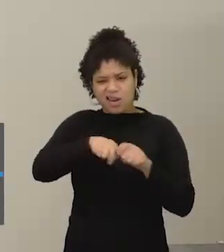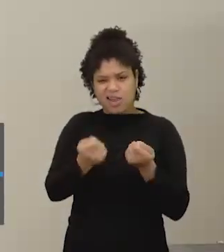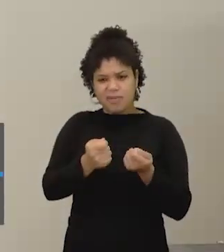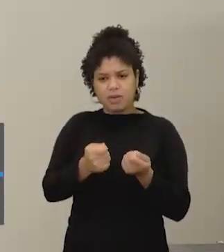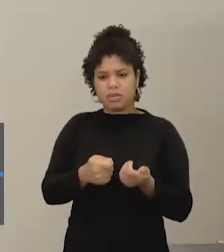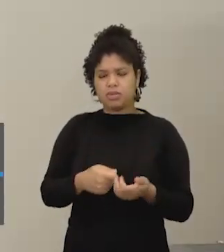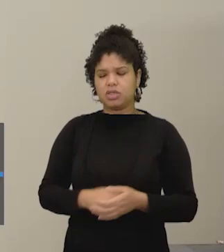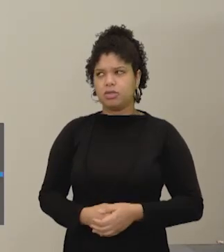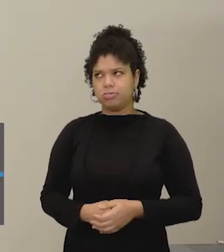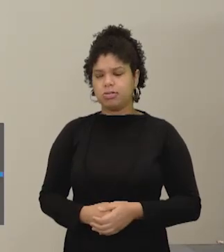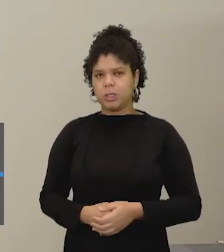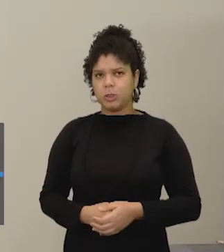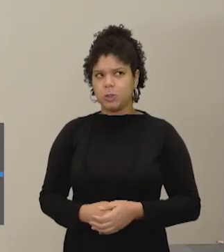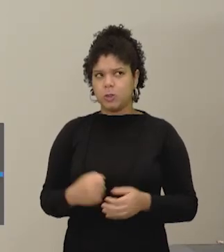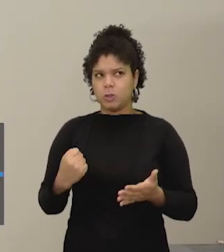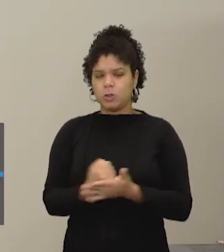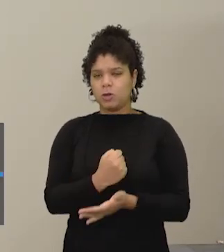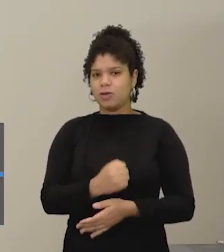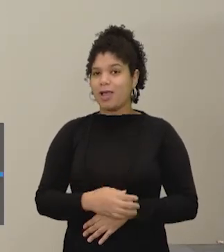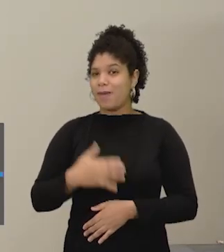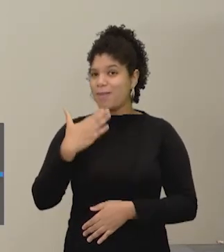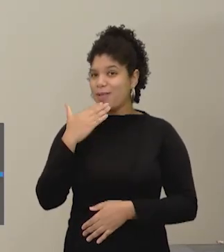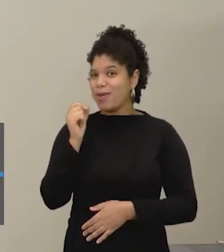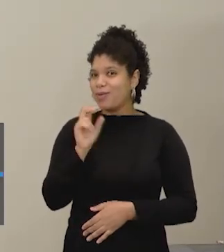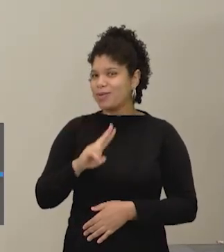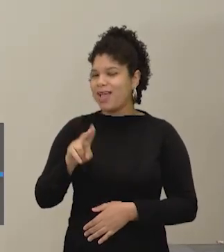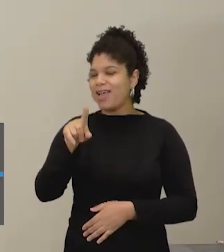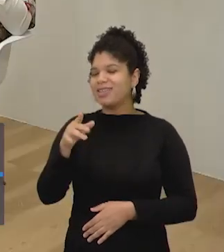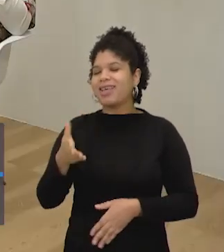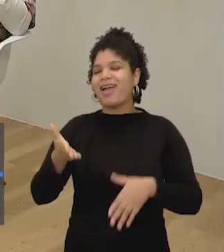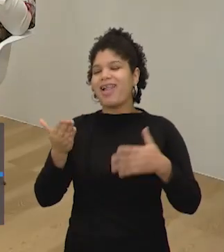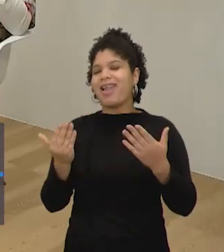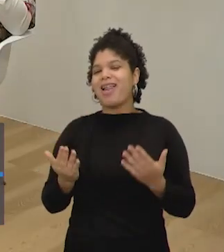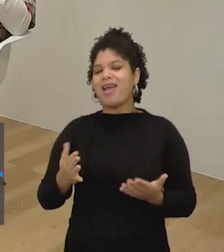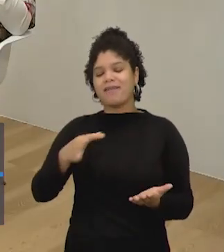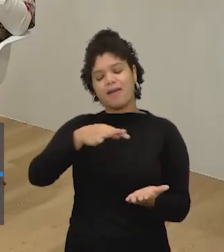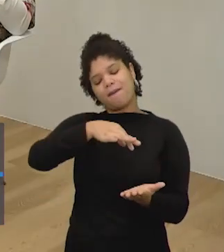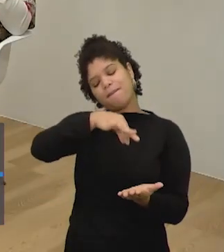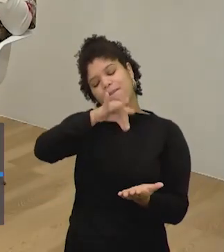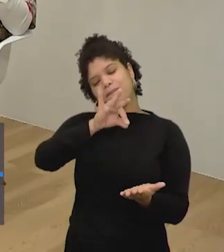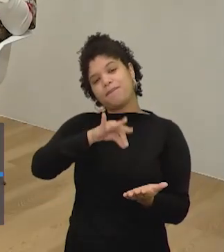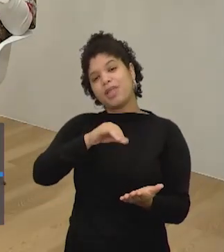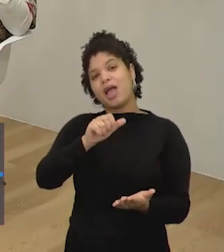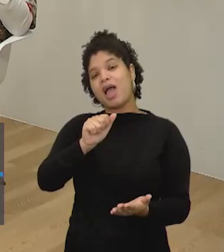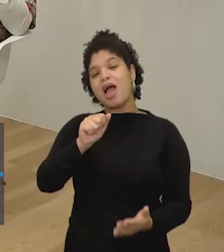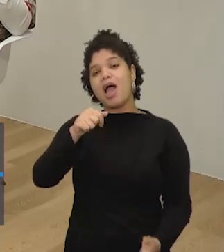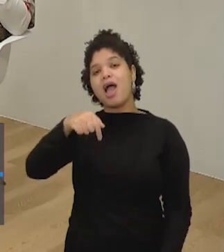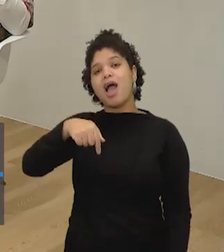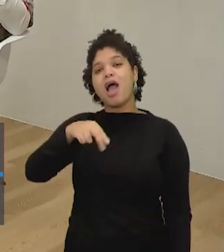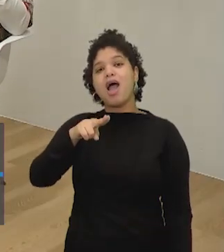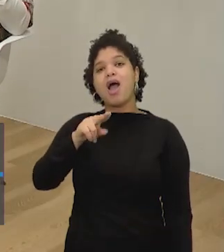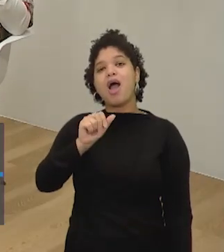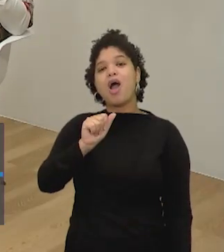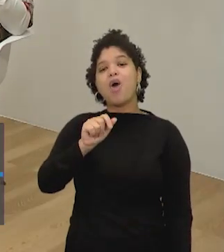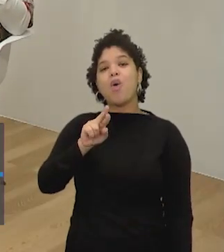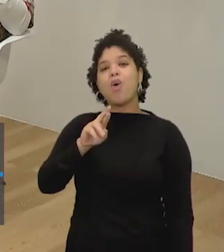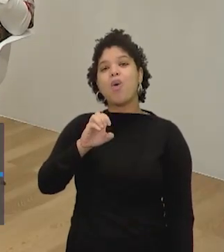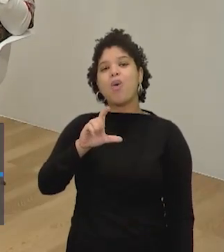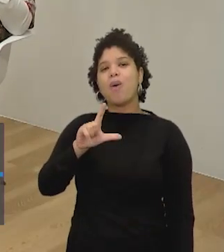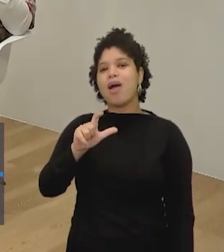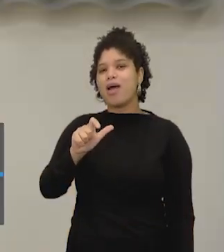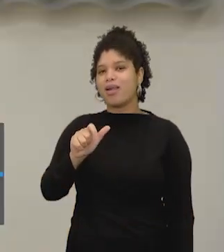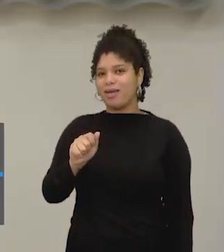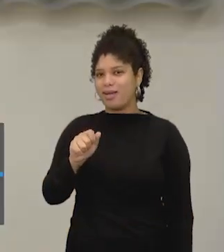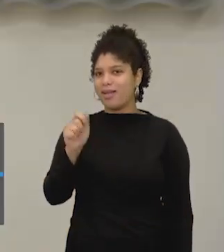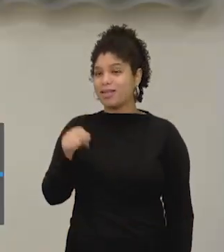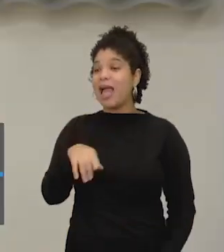aquarela, ela puxa a sua criatividade, porque você às vezes ia começar uma coisa, não dá certo, aí você começa outra, mistura as cores com Isso, vai